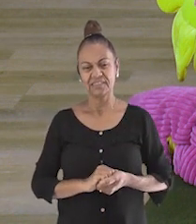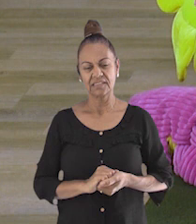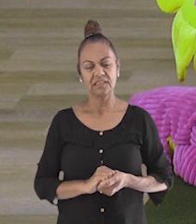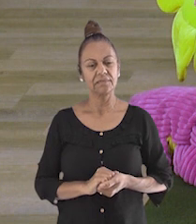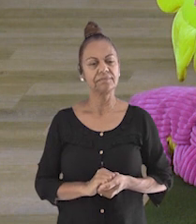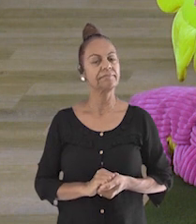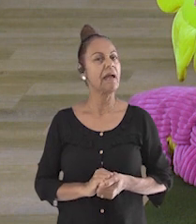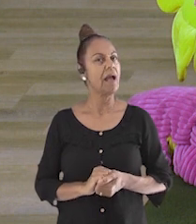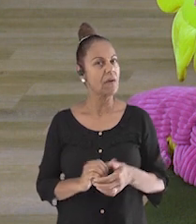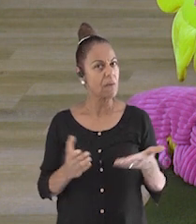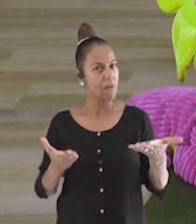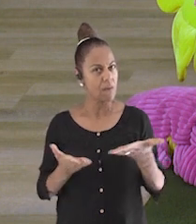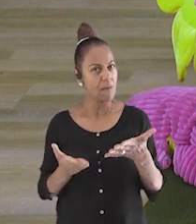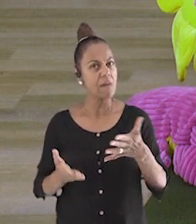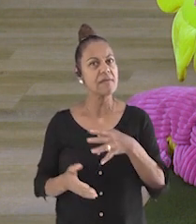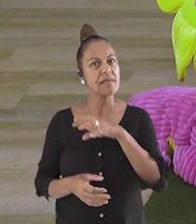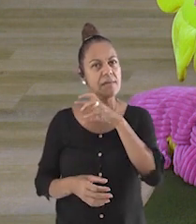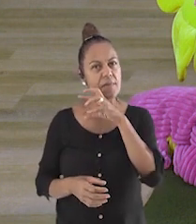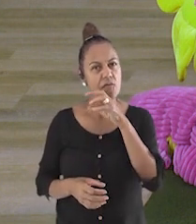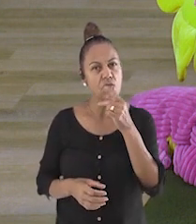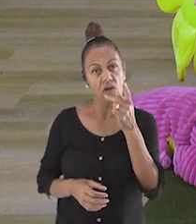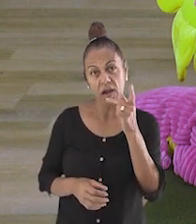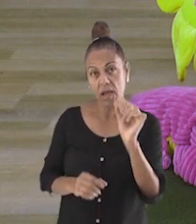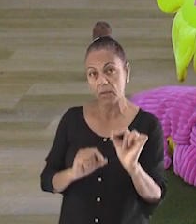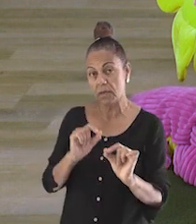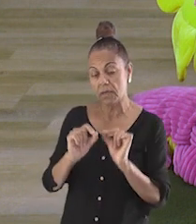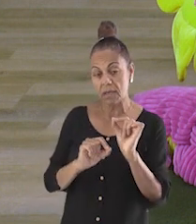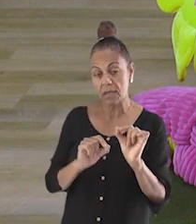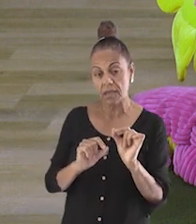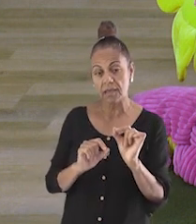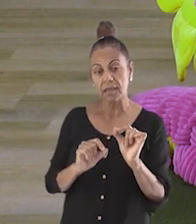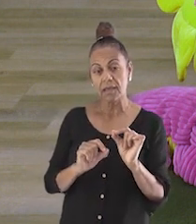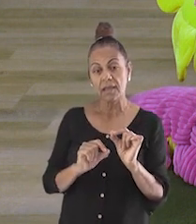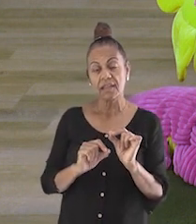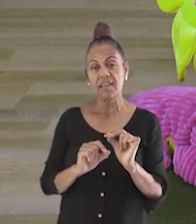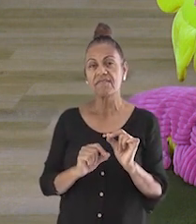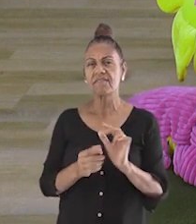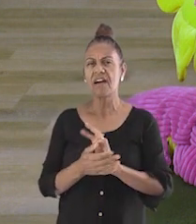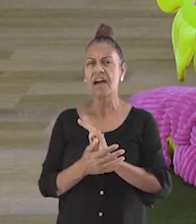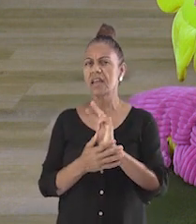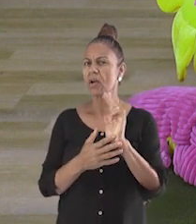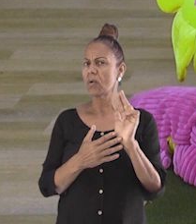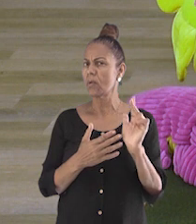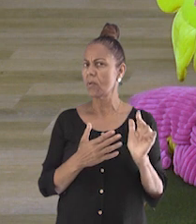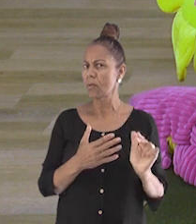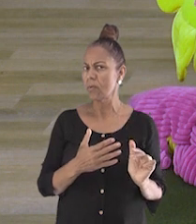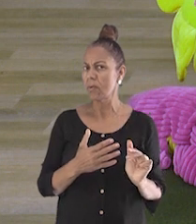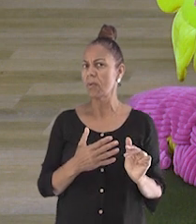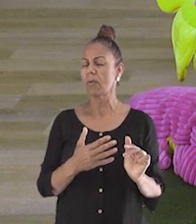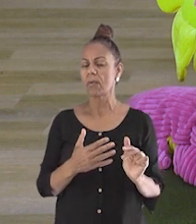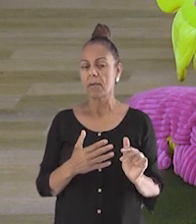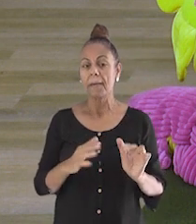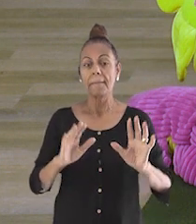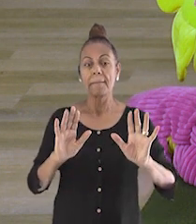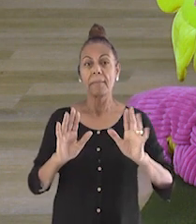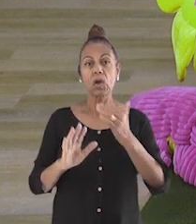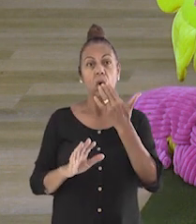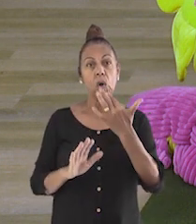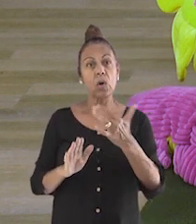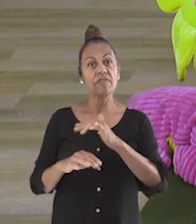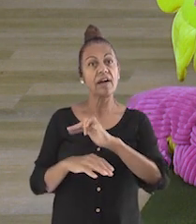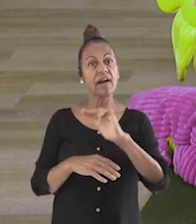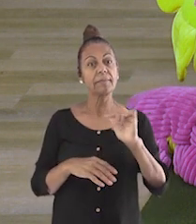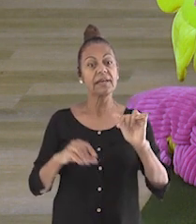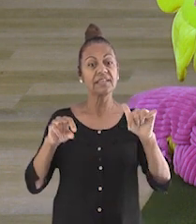Esse bichinho que eu vou falar agora tem várias cores na natureza, mas aqui no meu jardim ela